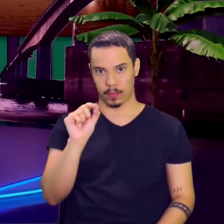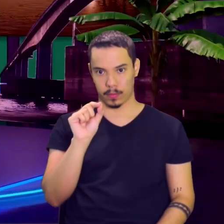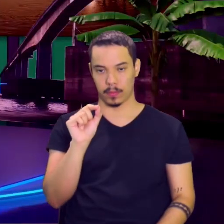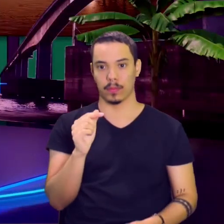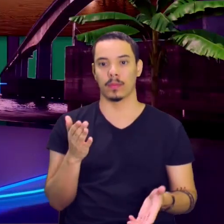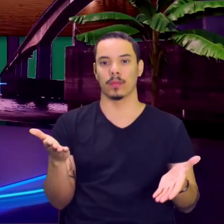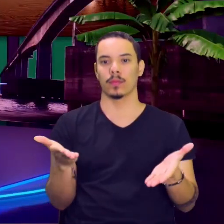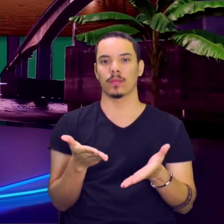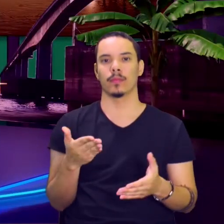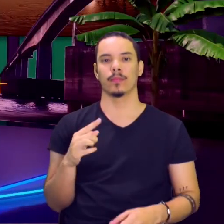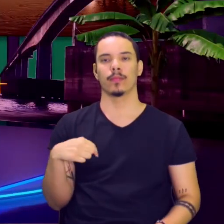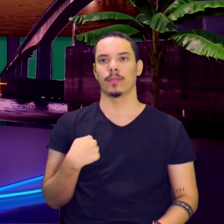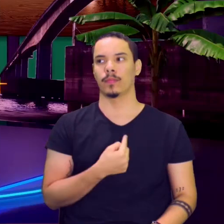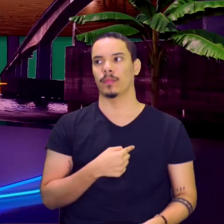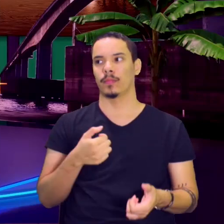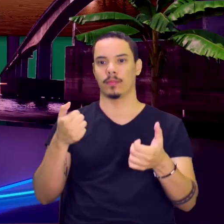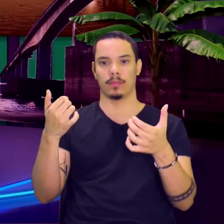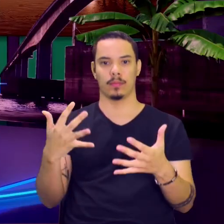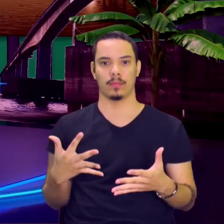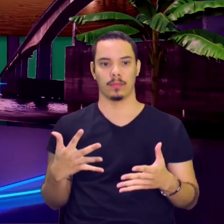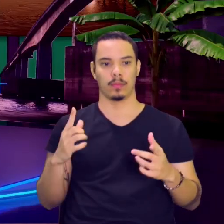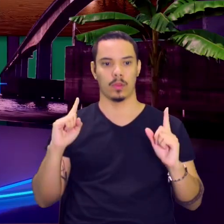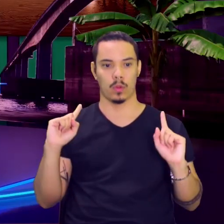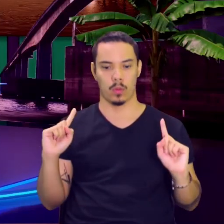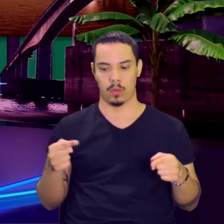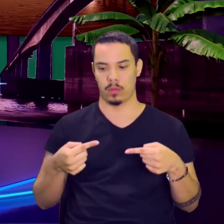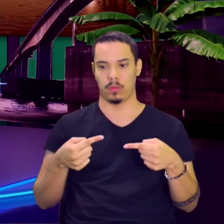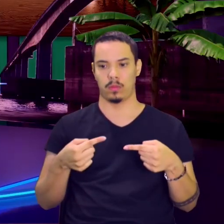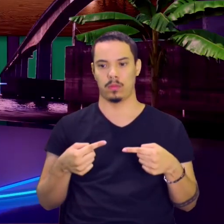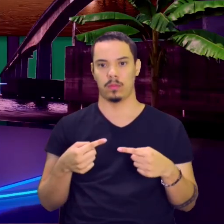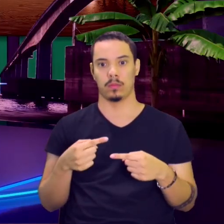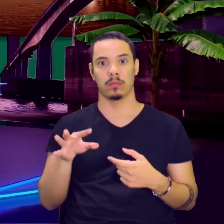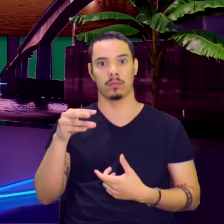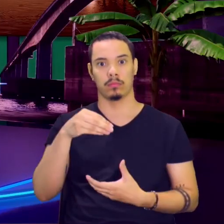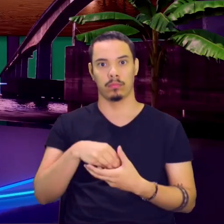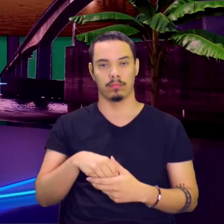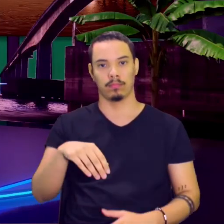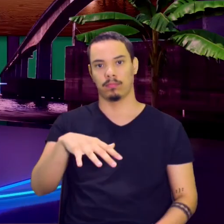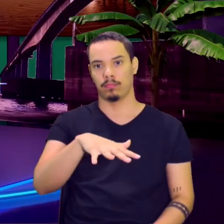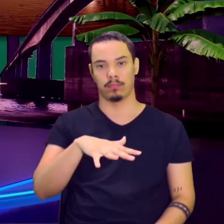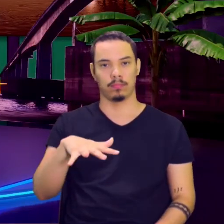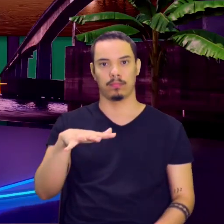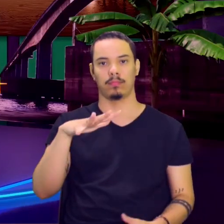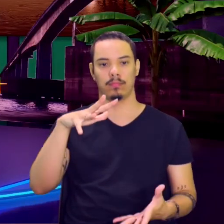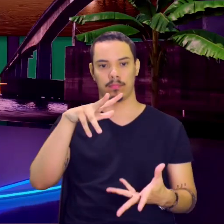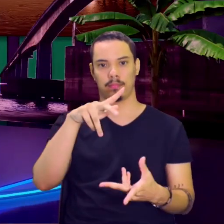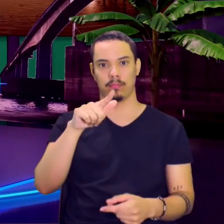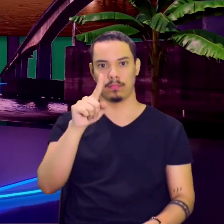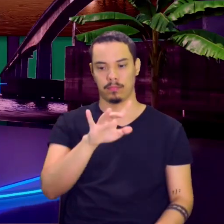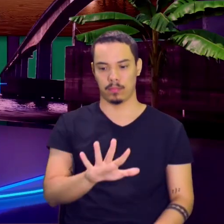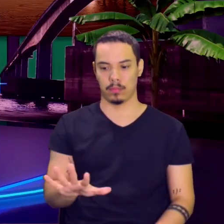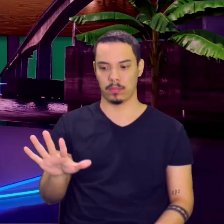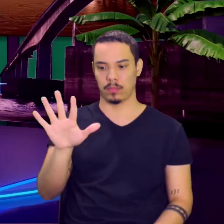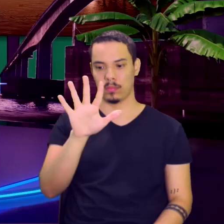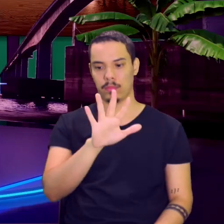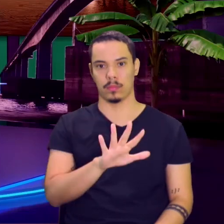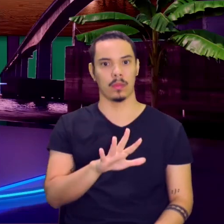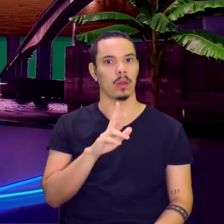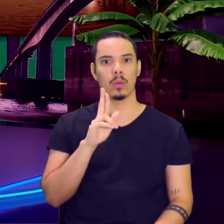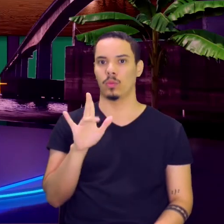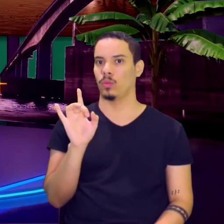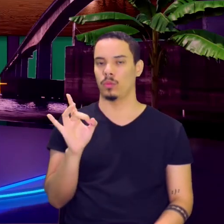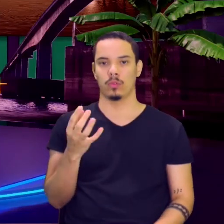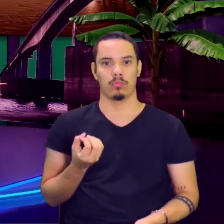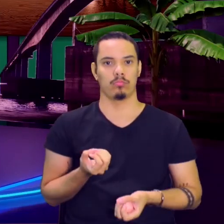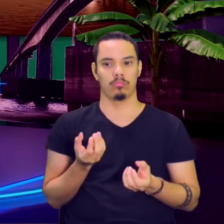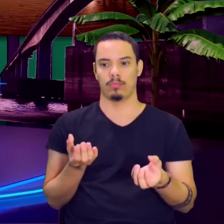para a gente falar sobre competitividade, professor Jorge, no mercado aí internacional, não é só produção, não